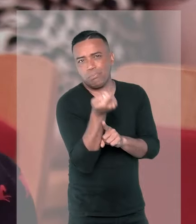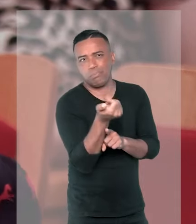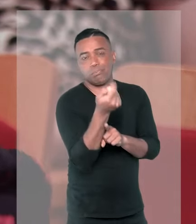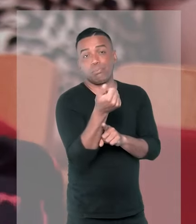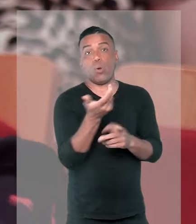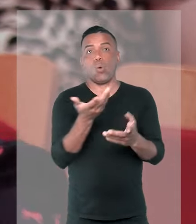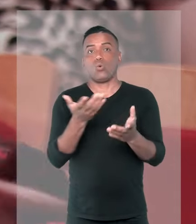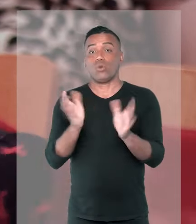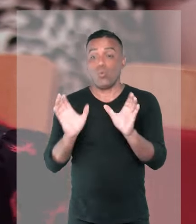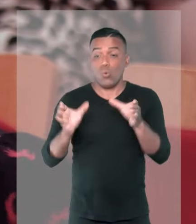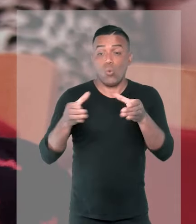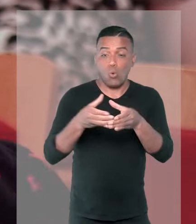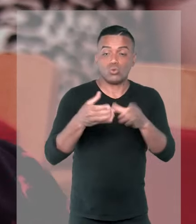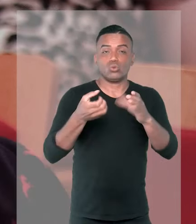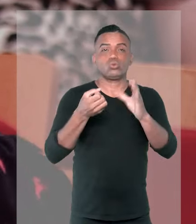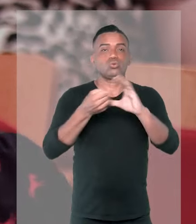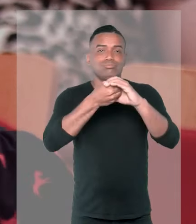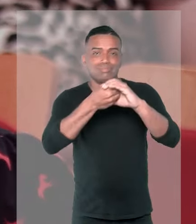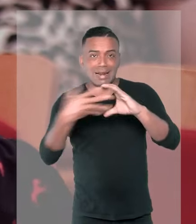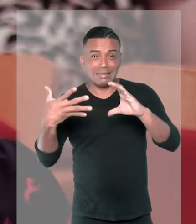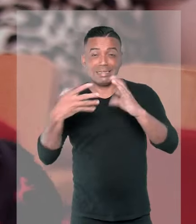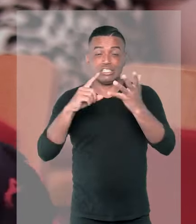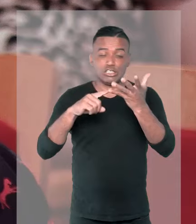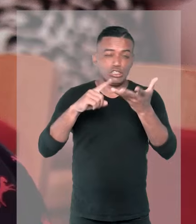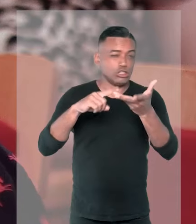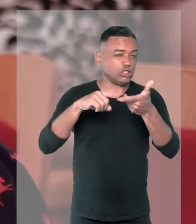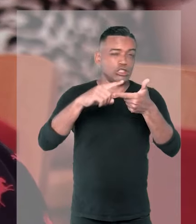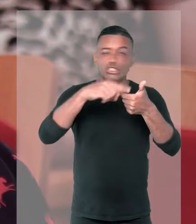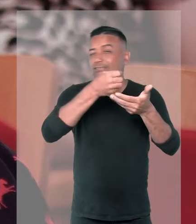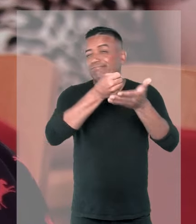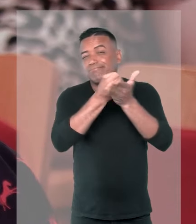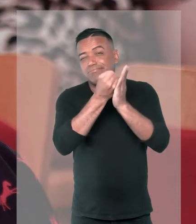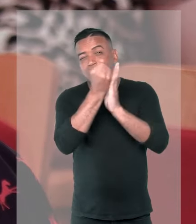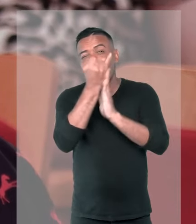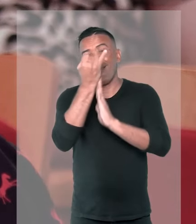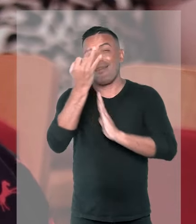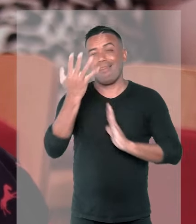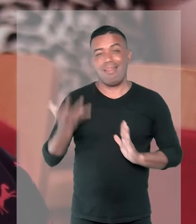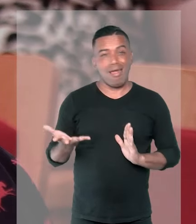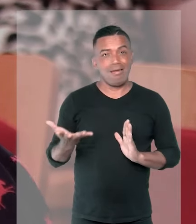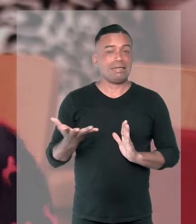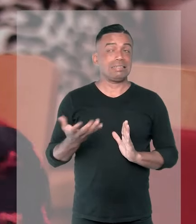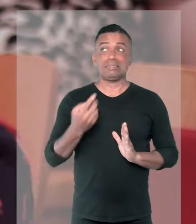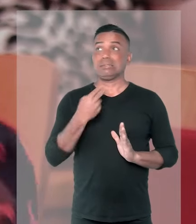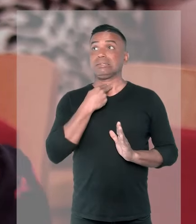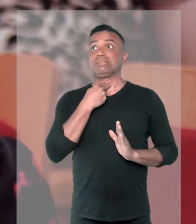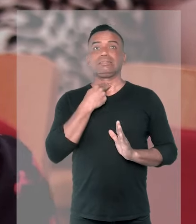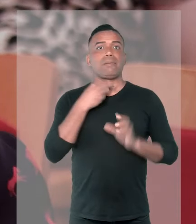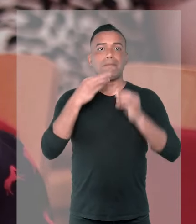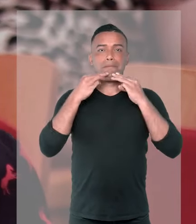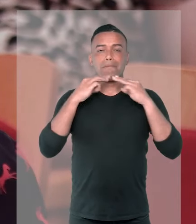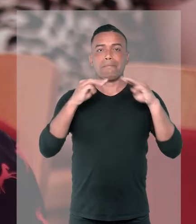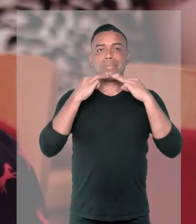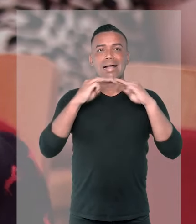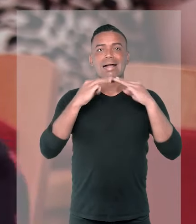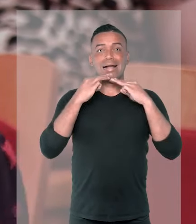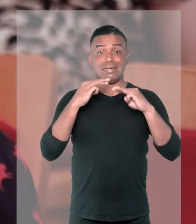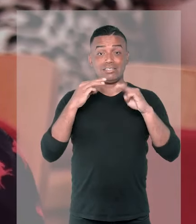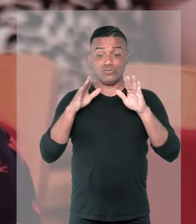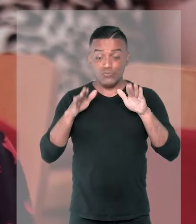conjunto de particularidades tão grande que a gente eh não pode mais ser um profissional generalista em